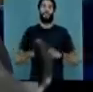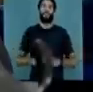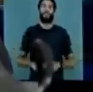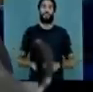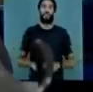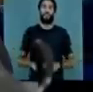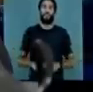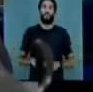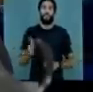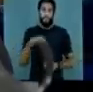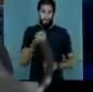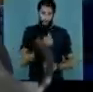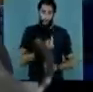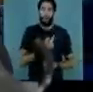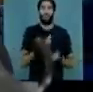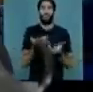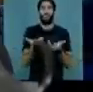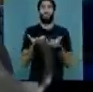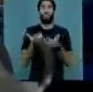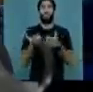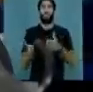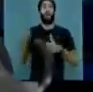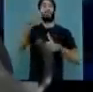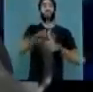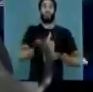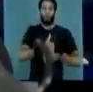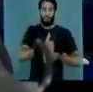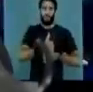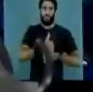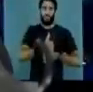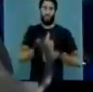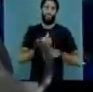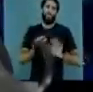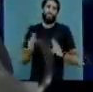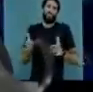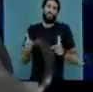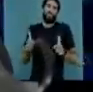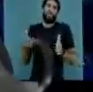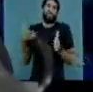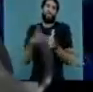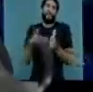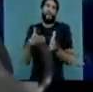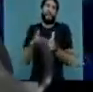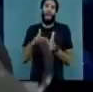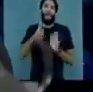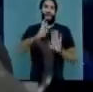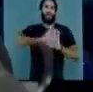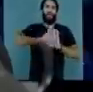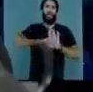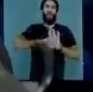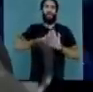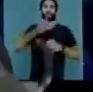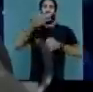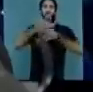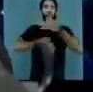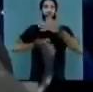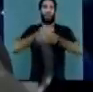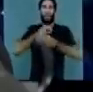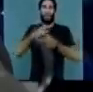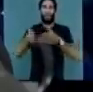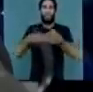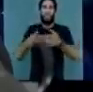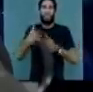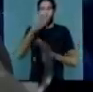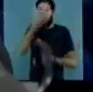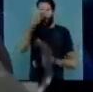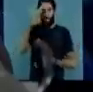nós queremos a substituição não há que nenhum impedimento político ideológico das posições assumida por qualquer um